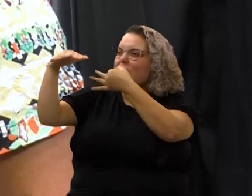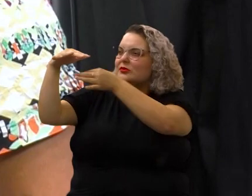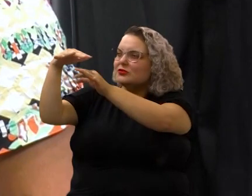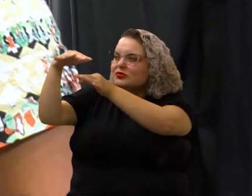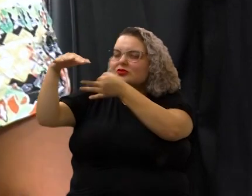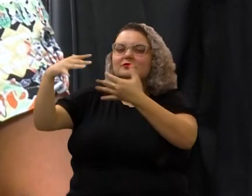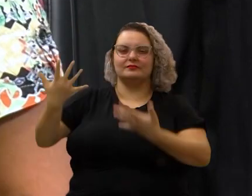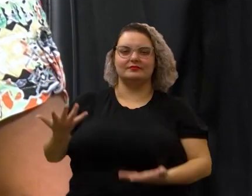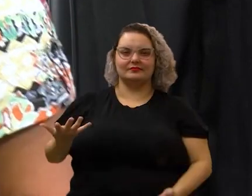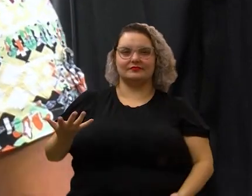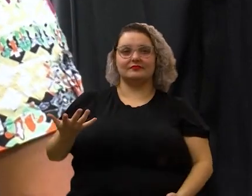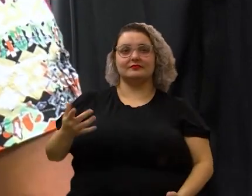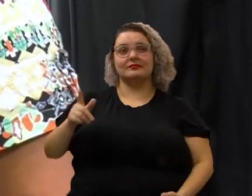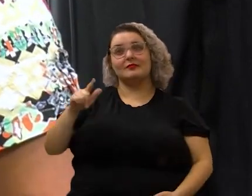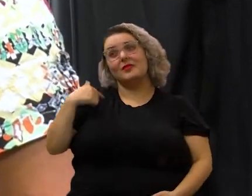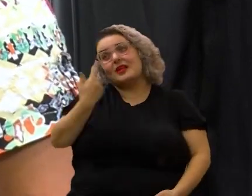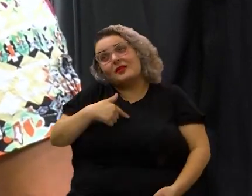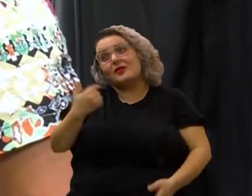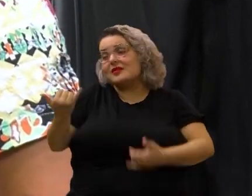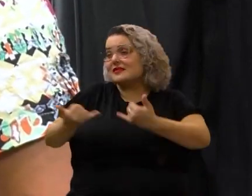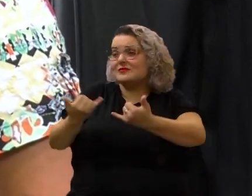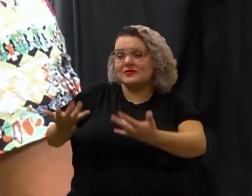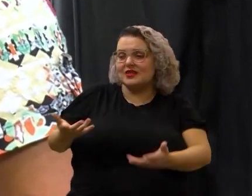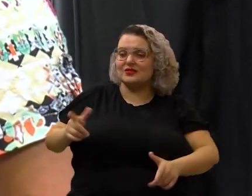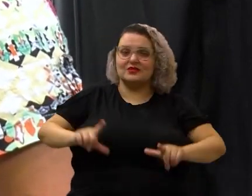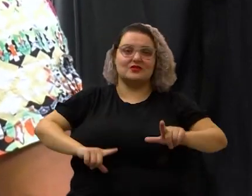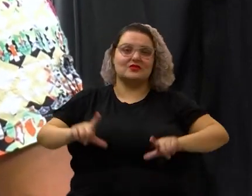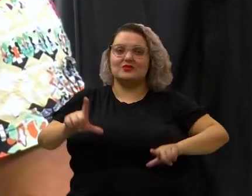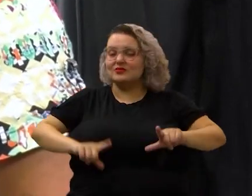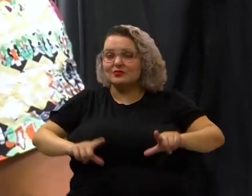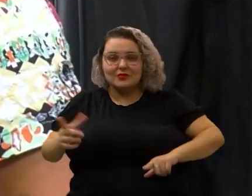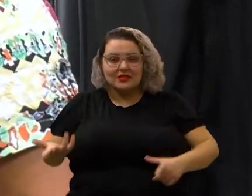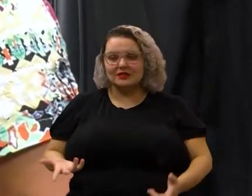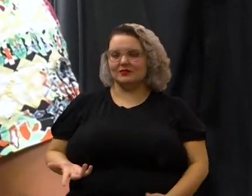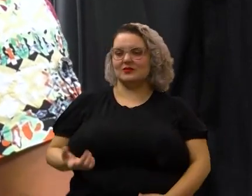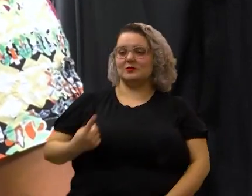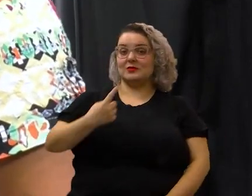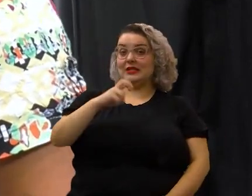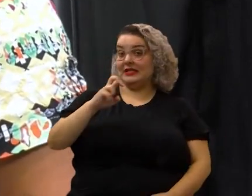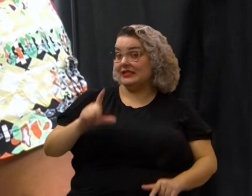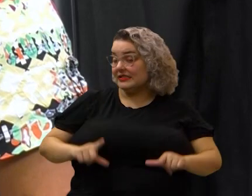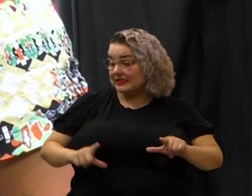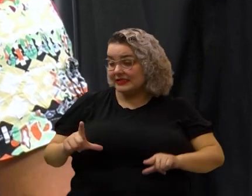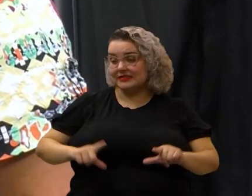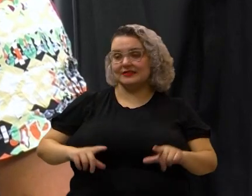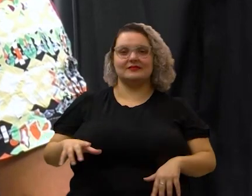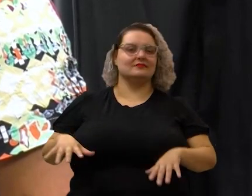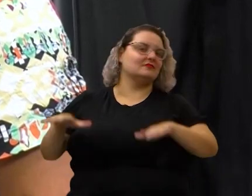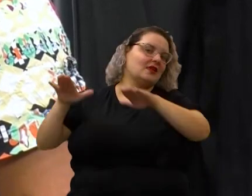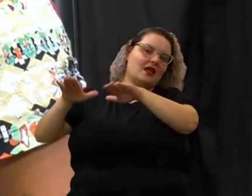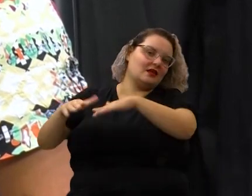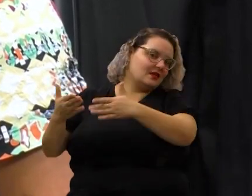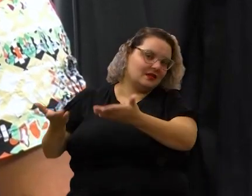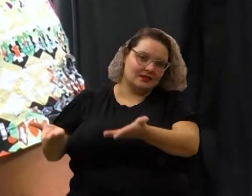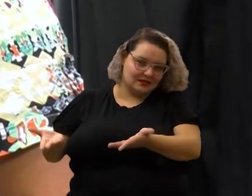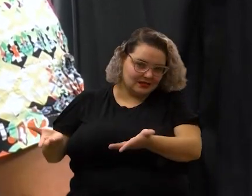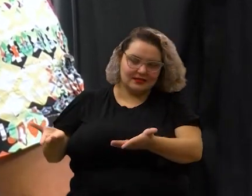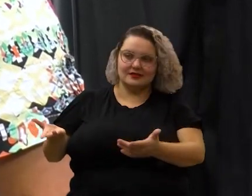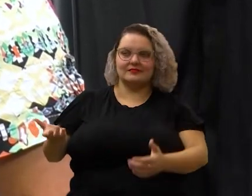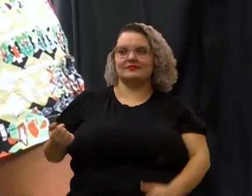época de colheita, era uma brincadeira também, né? Sim. Os primos, né? Éramos em 15 primos e ficávamos ali,